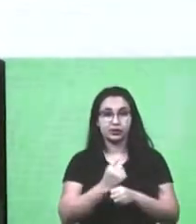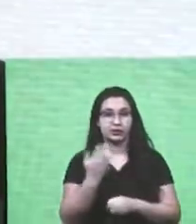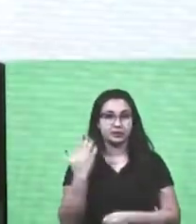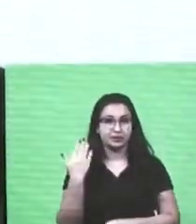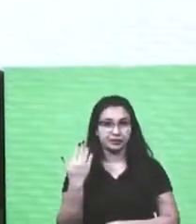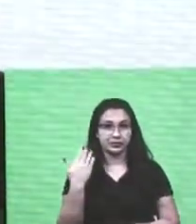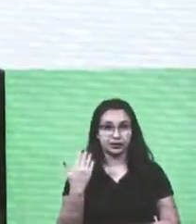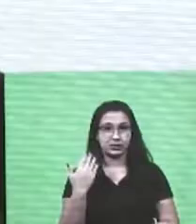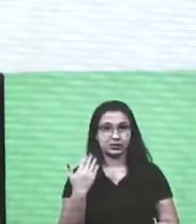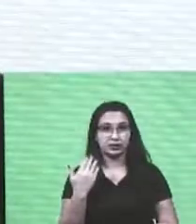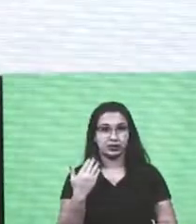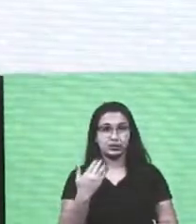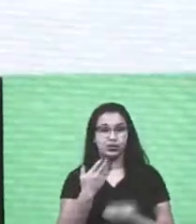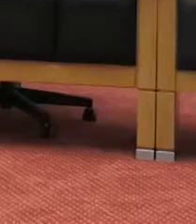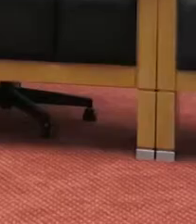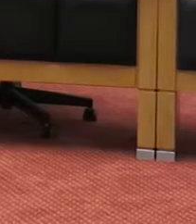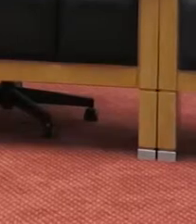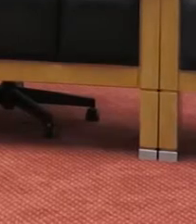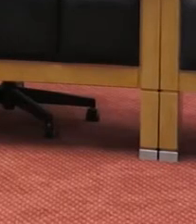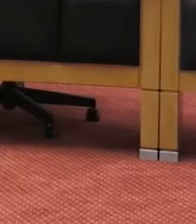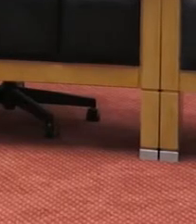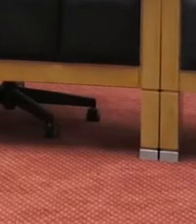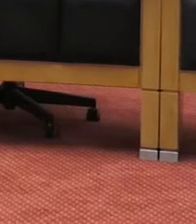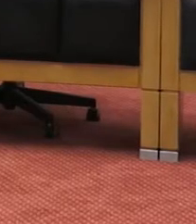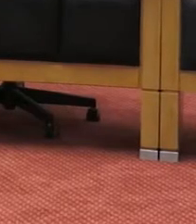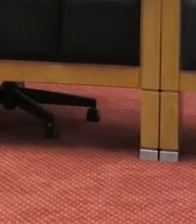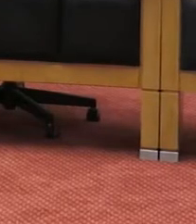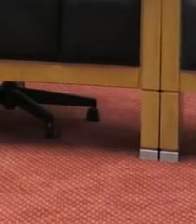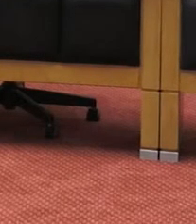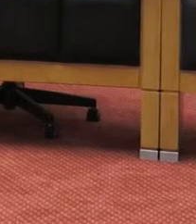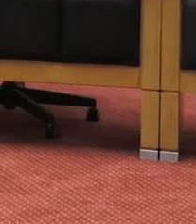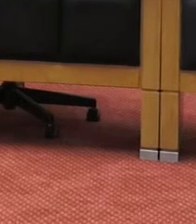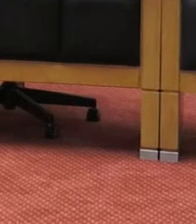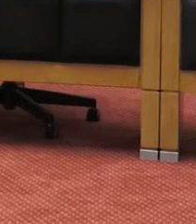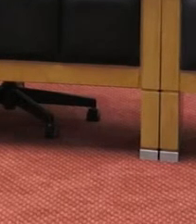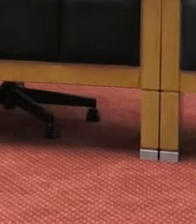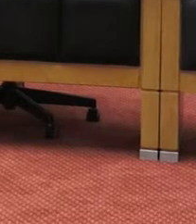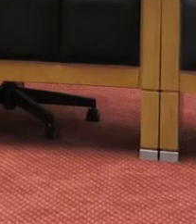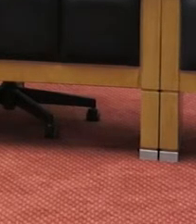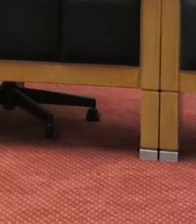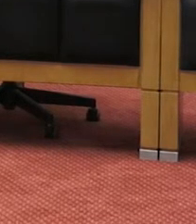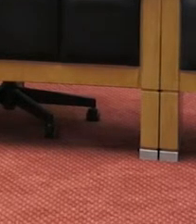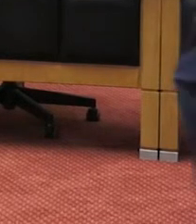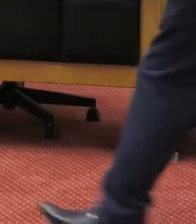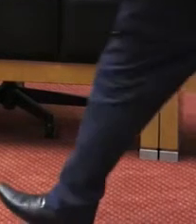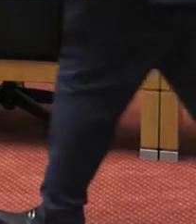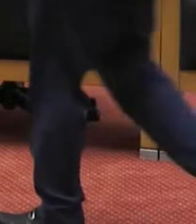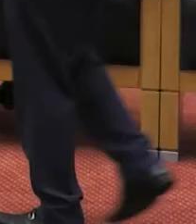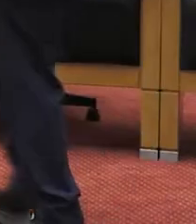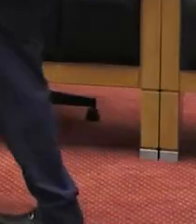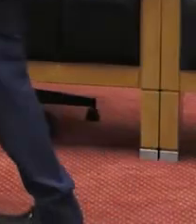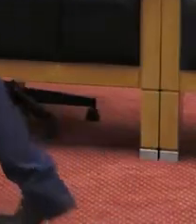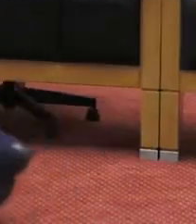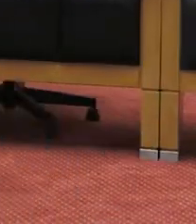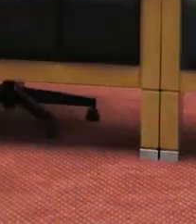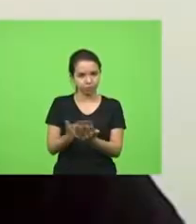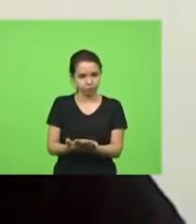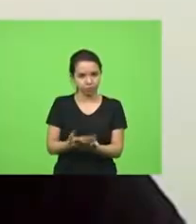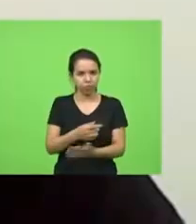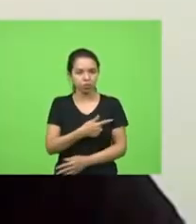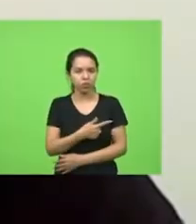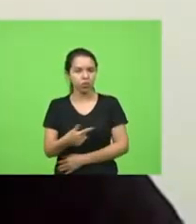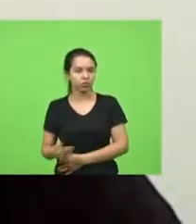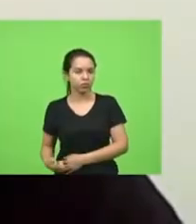professores e gestores escolares estão enfrentando sérios riscos com o retorno das aulas presenciais neste momento.